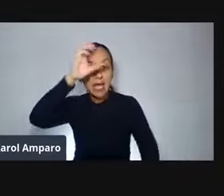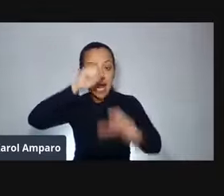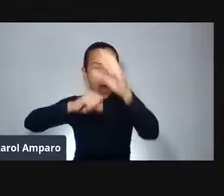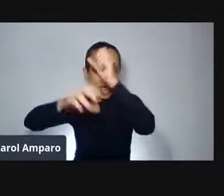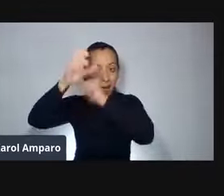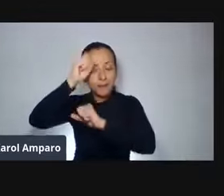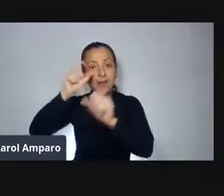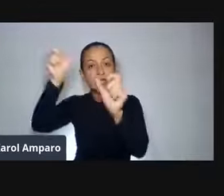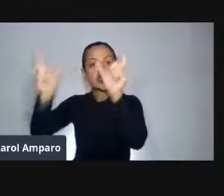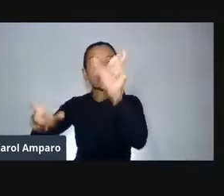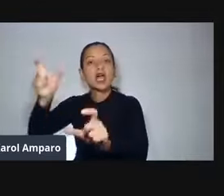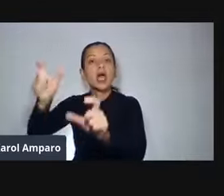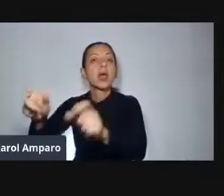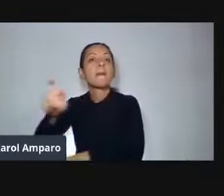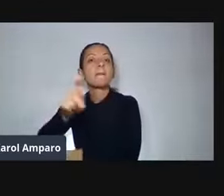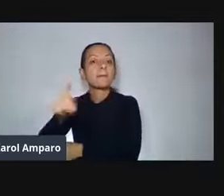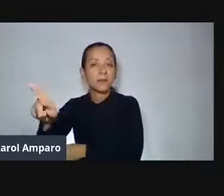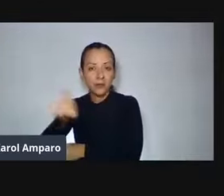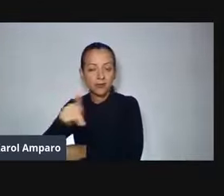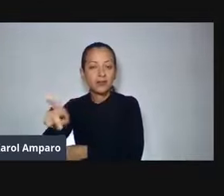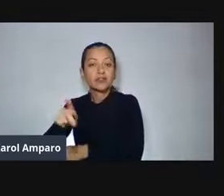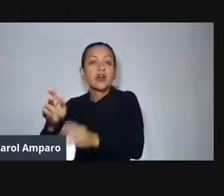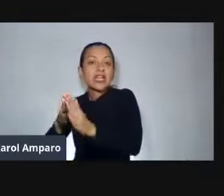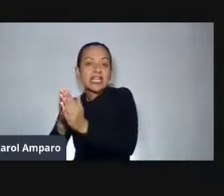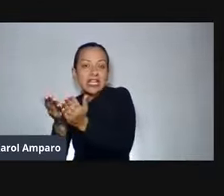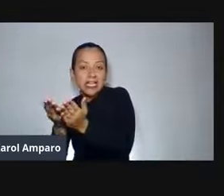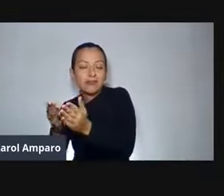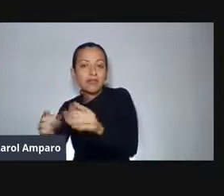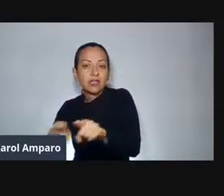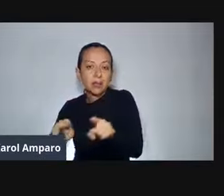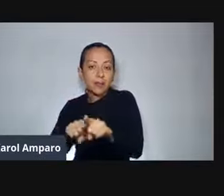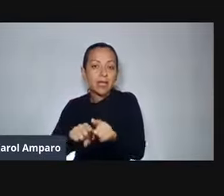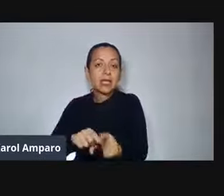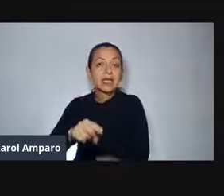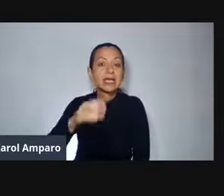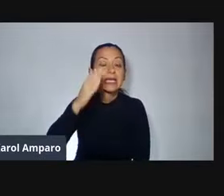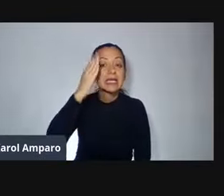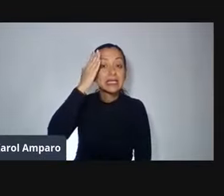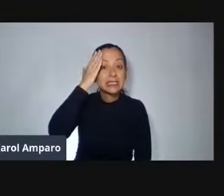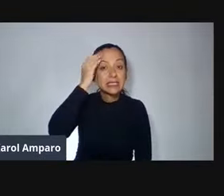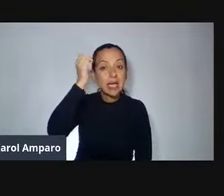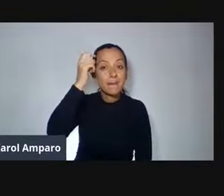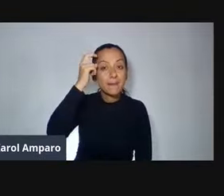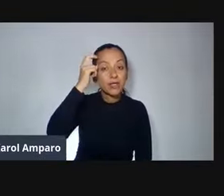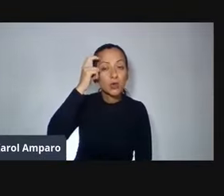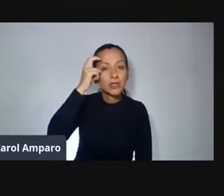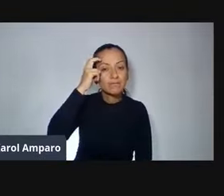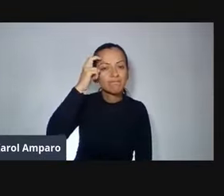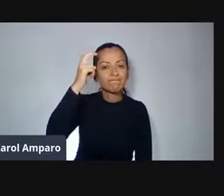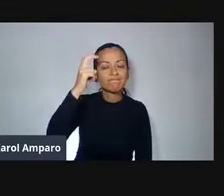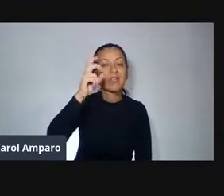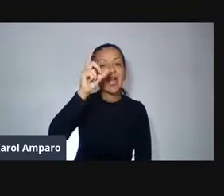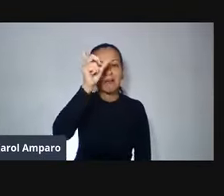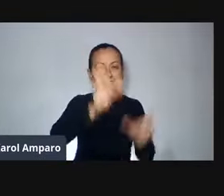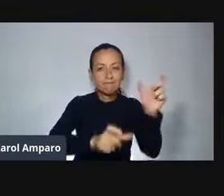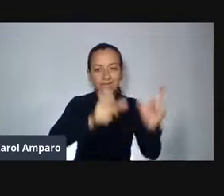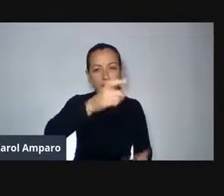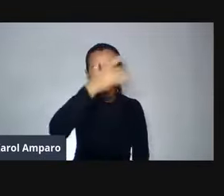livros. A sabedoria se aprende é com a vida e com os humildes. Cora Coralina.